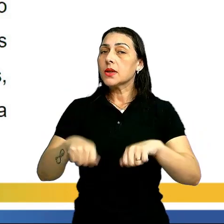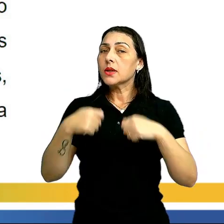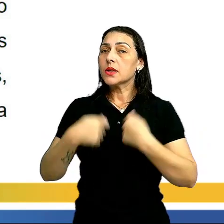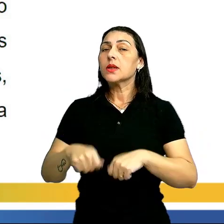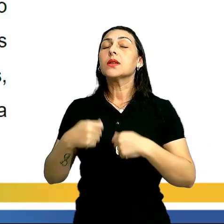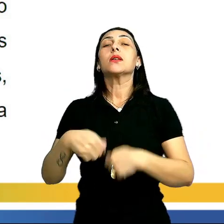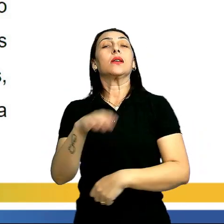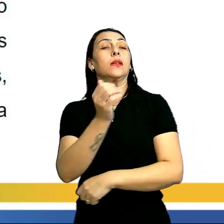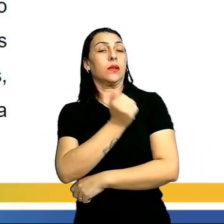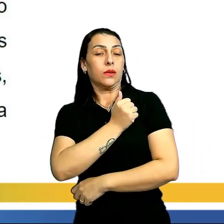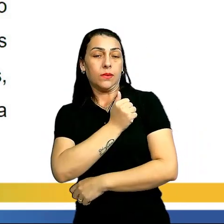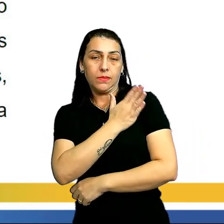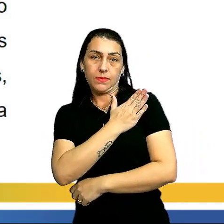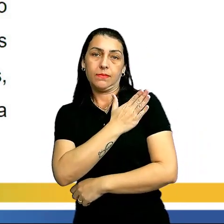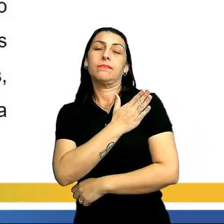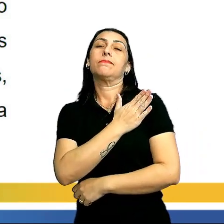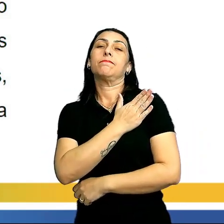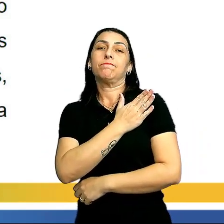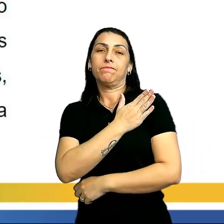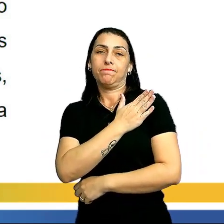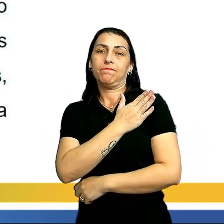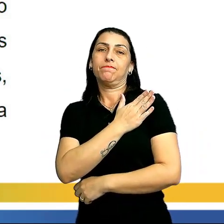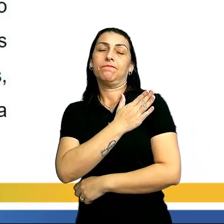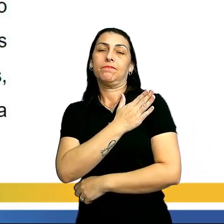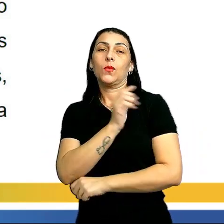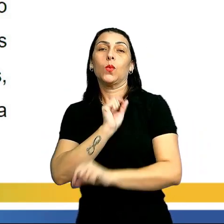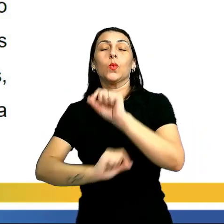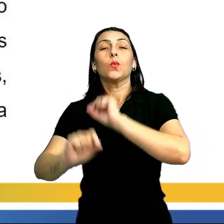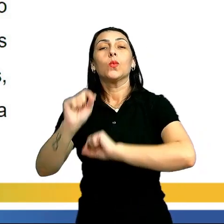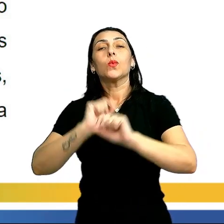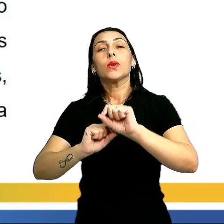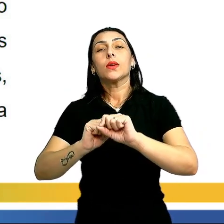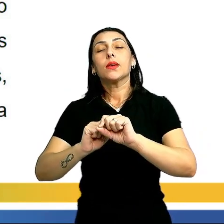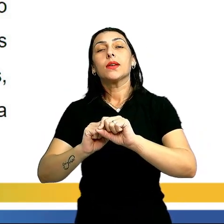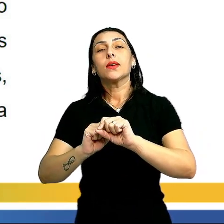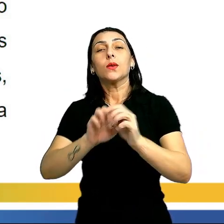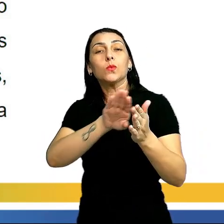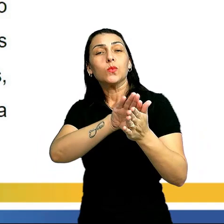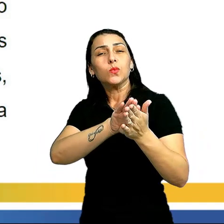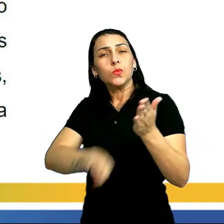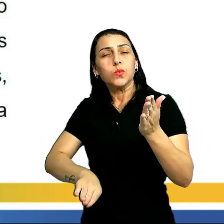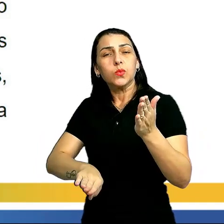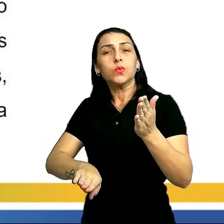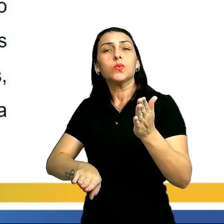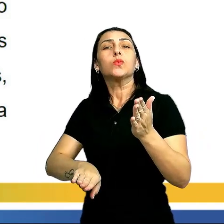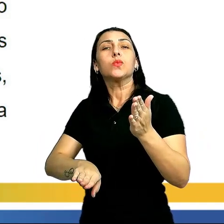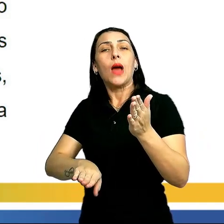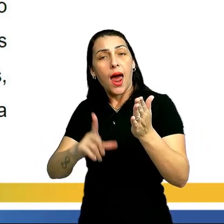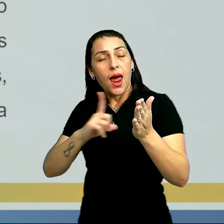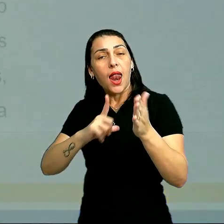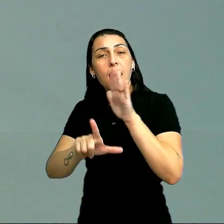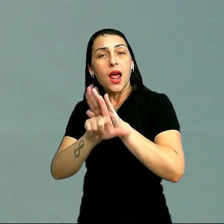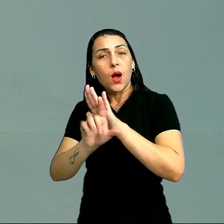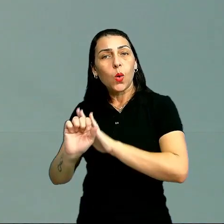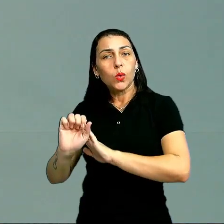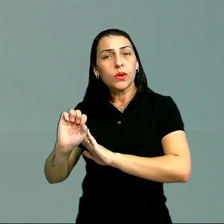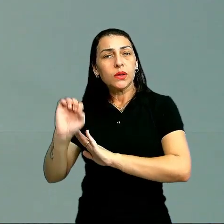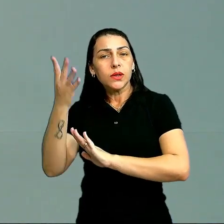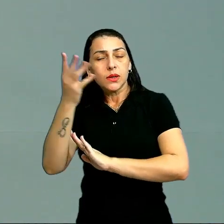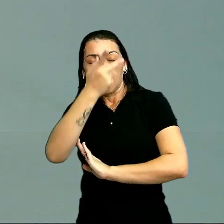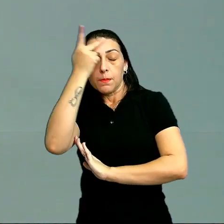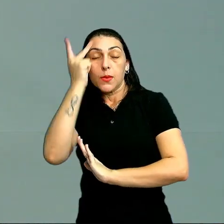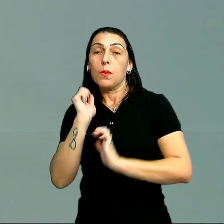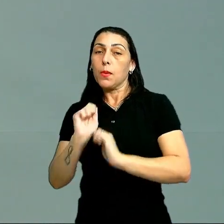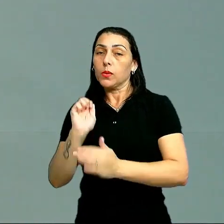esse preconceito ele seja, como é que eu poderia dizer? Punido. Eu preciso que